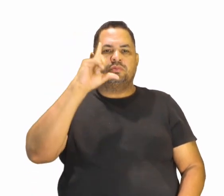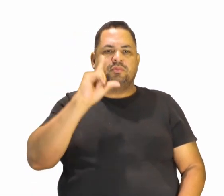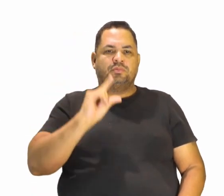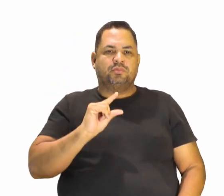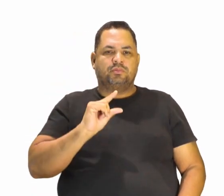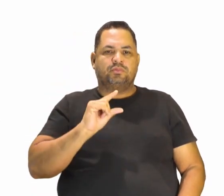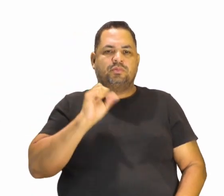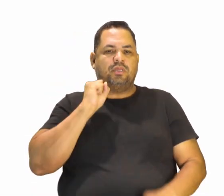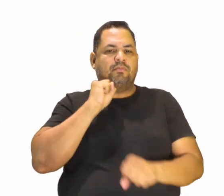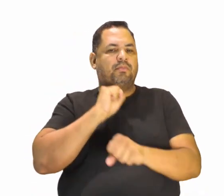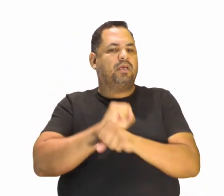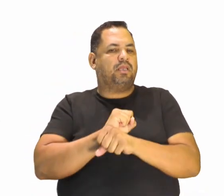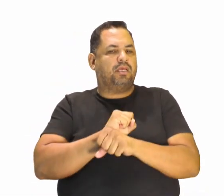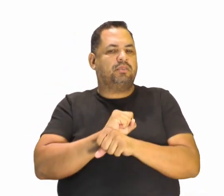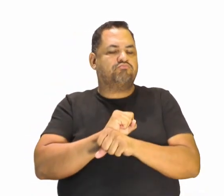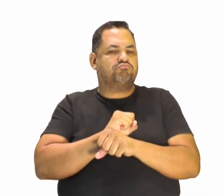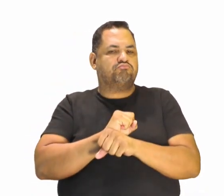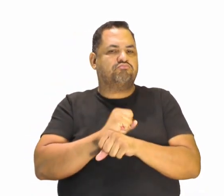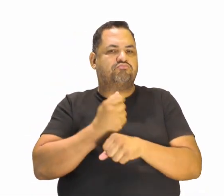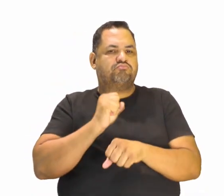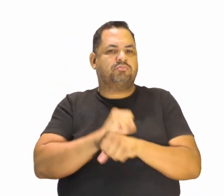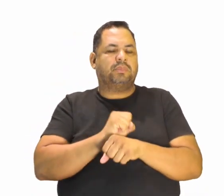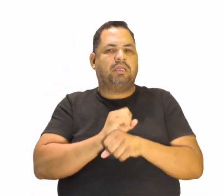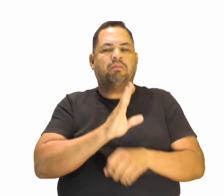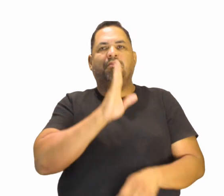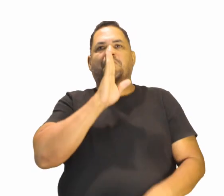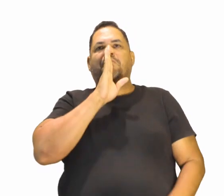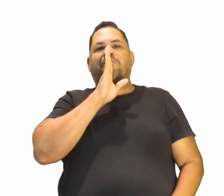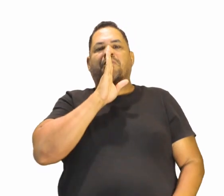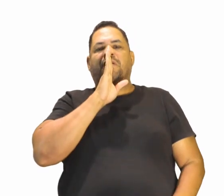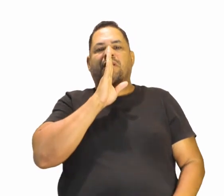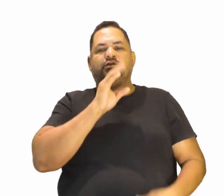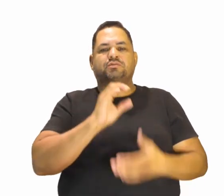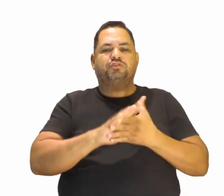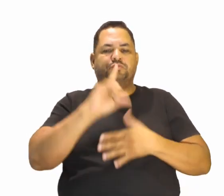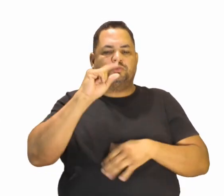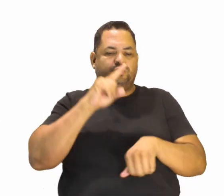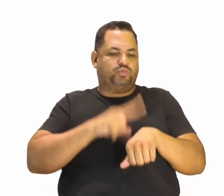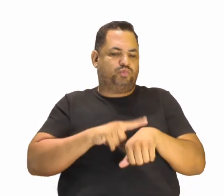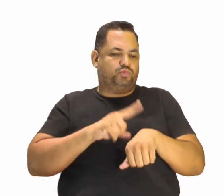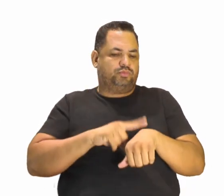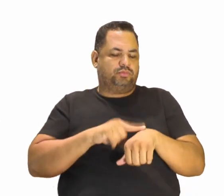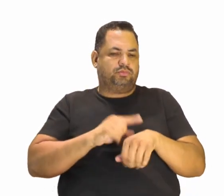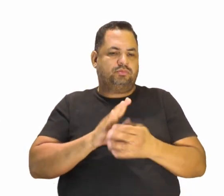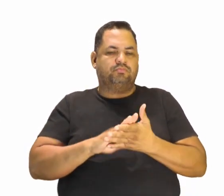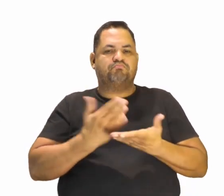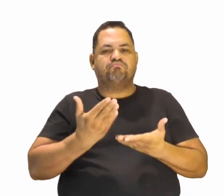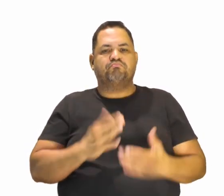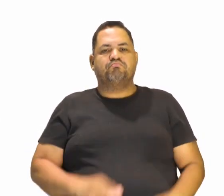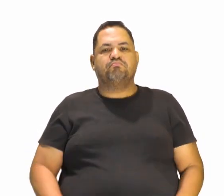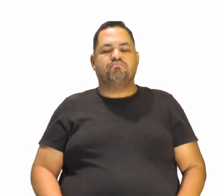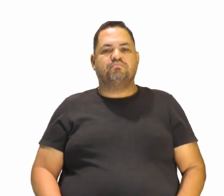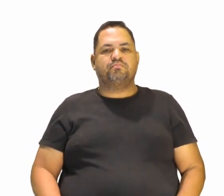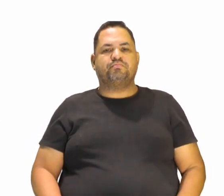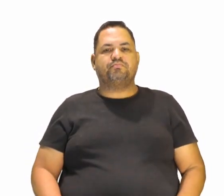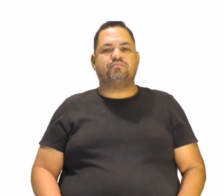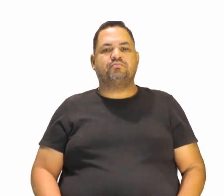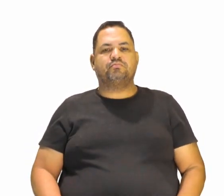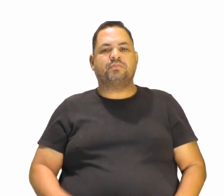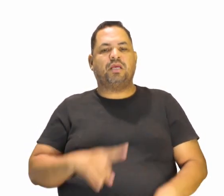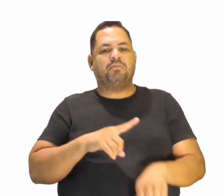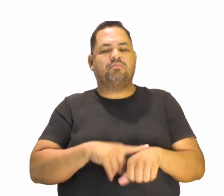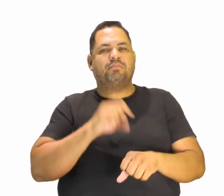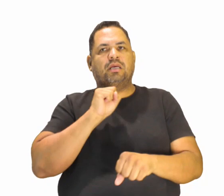de inatividade física, ou de sedentarismo, ou de ausência de movimento, né? O